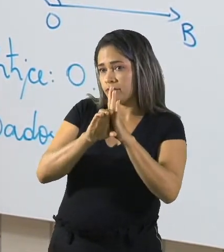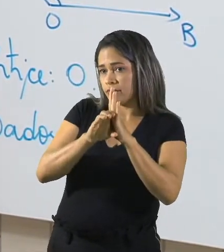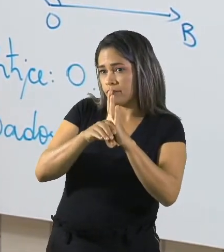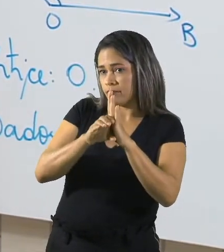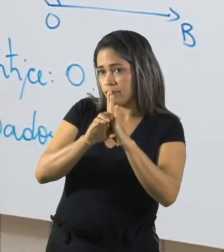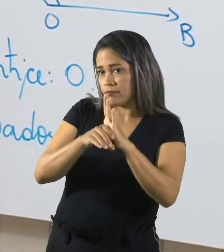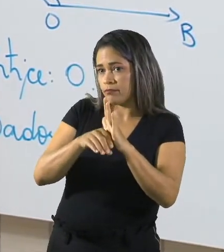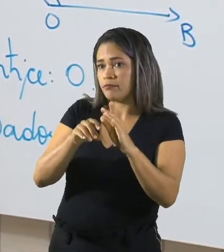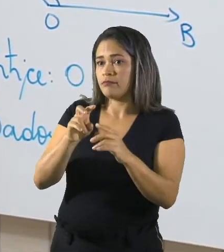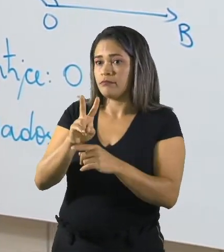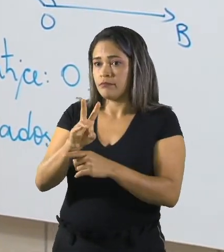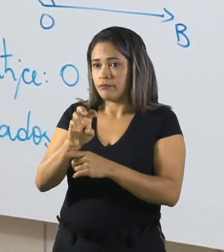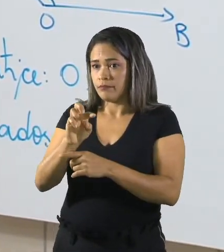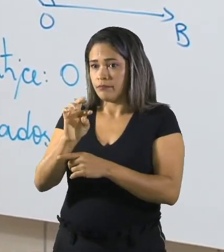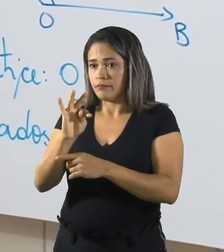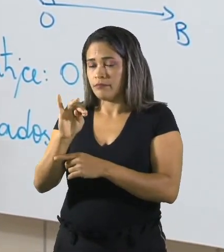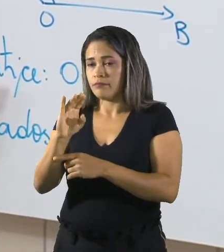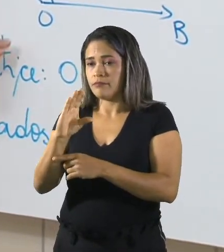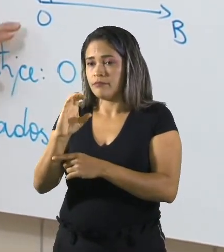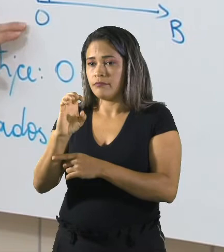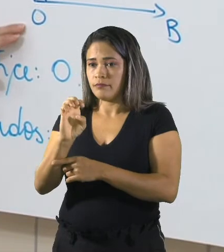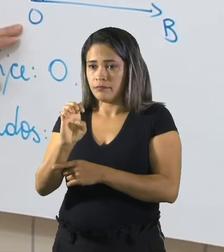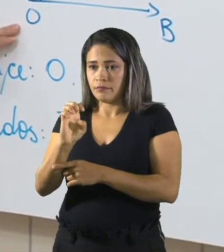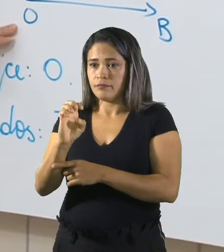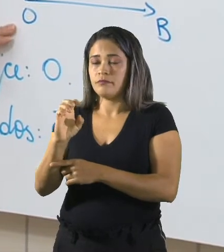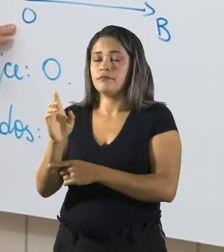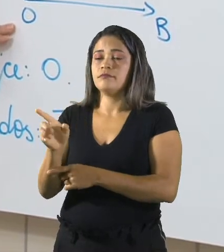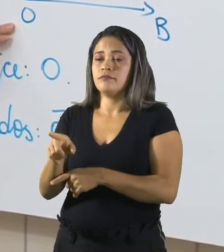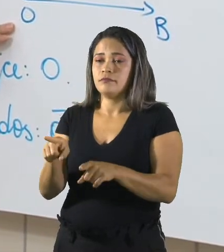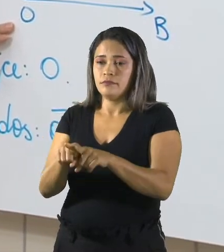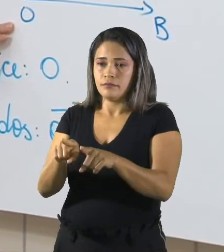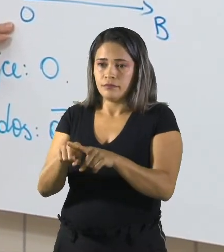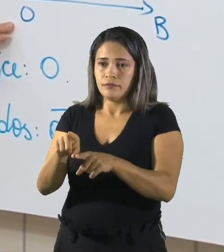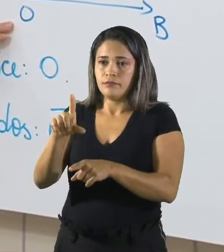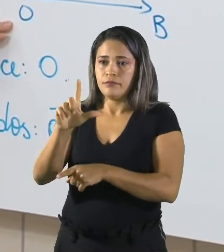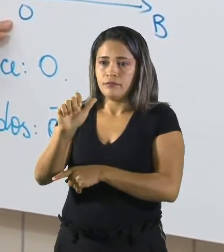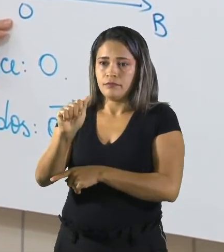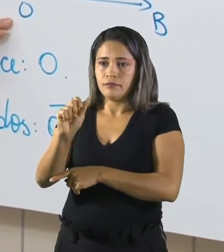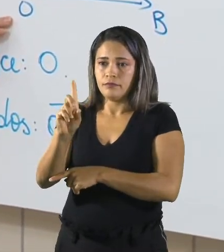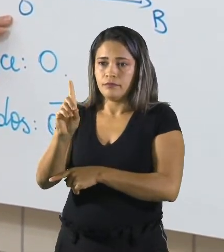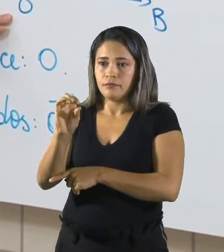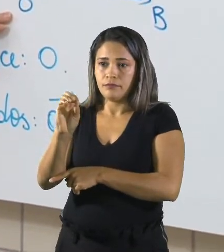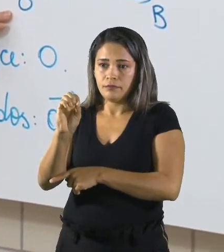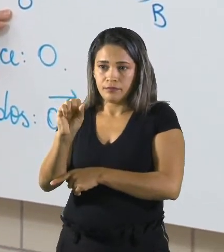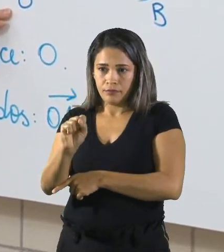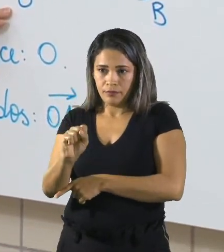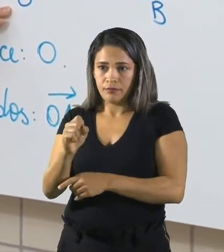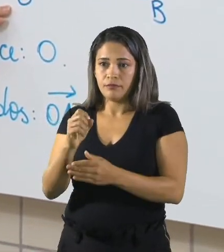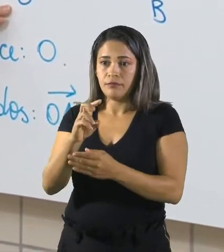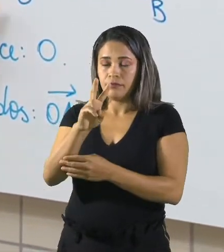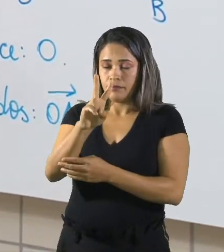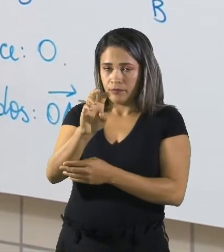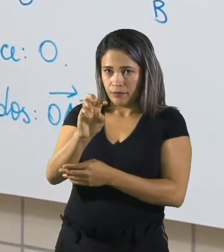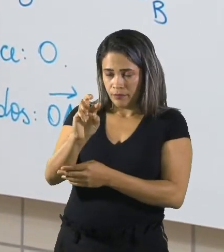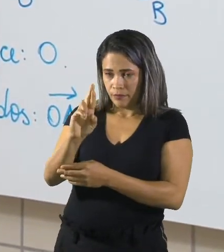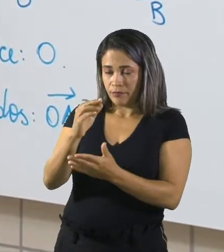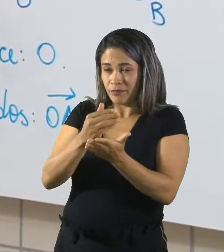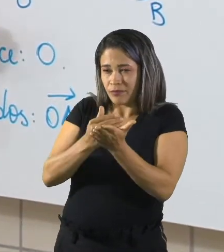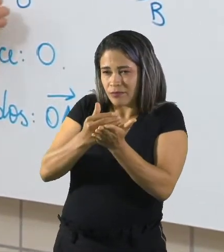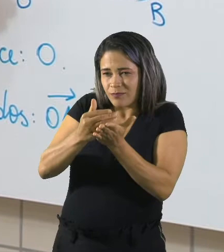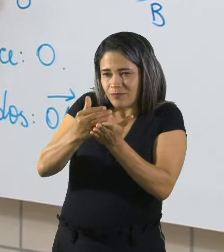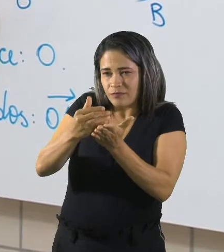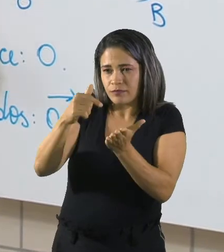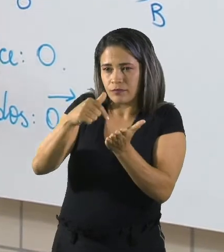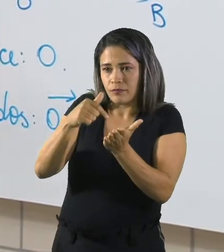de lado. Mais uma vez eu reforço, vértice é o ponto em que as minhas duas semirretas têm origem, e os